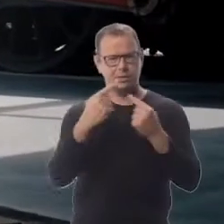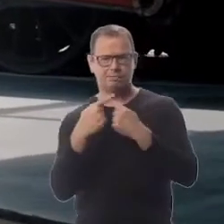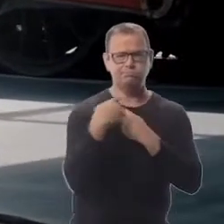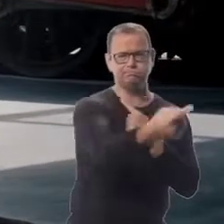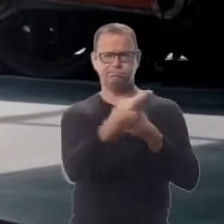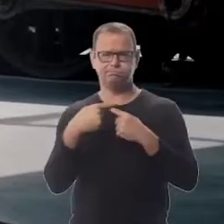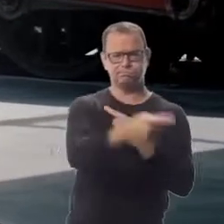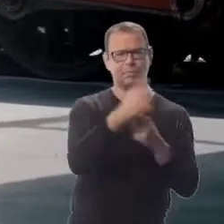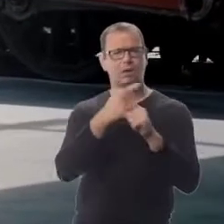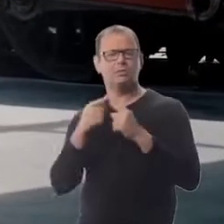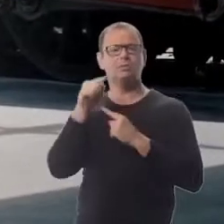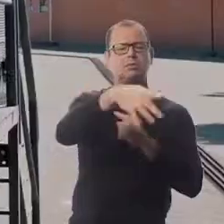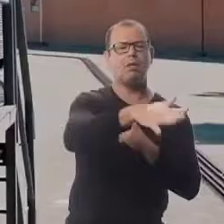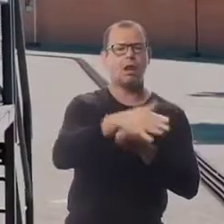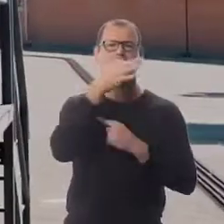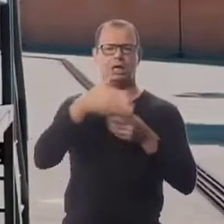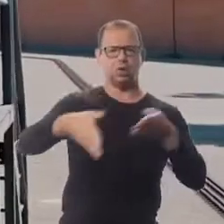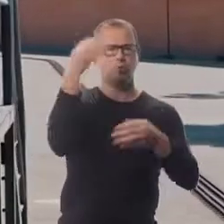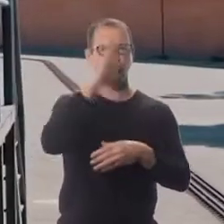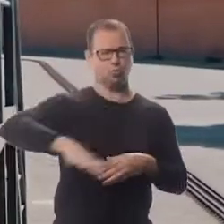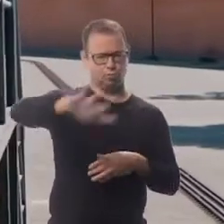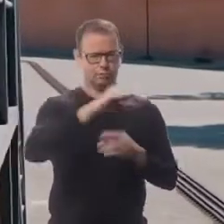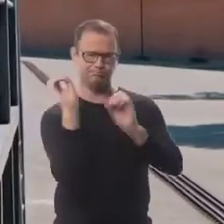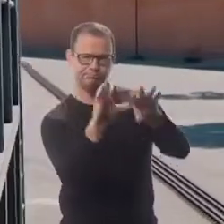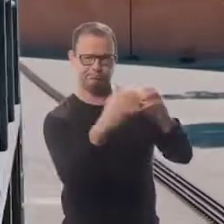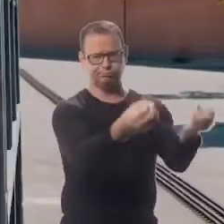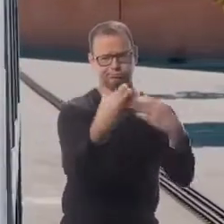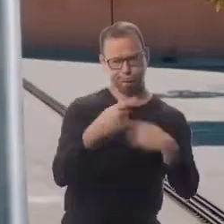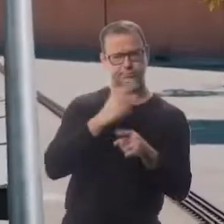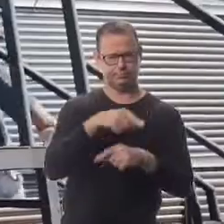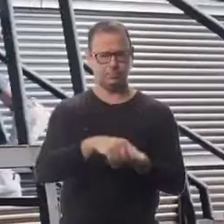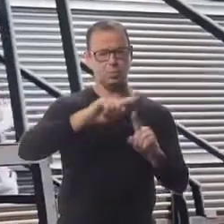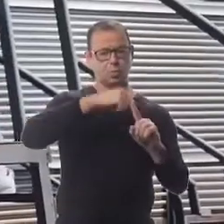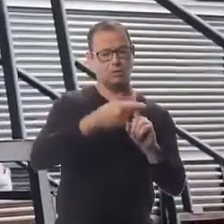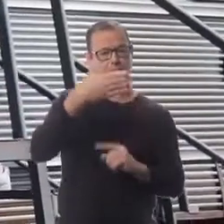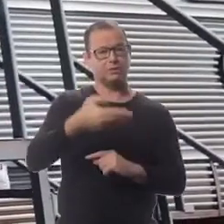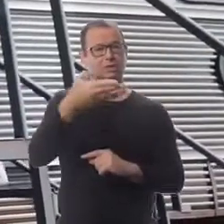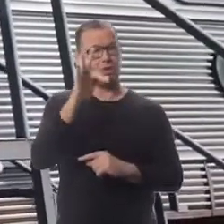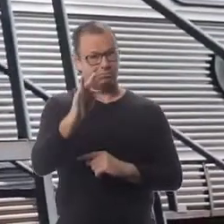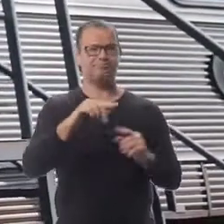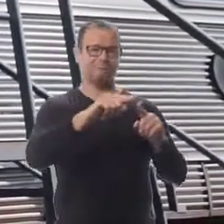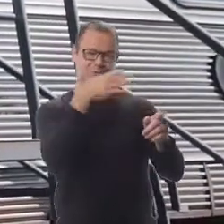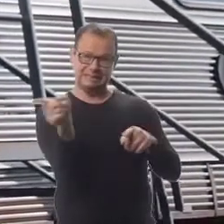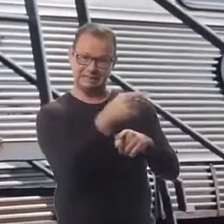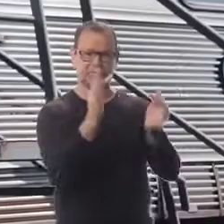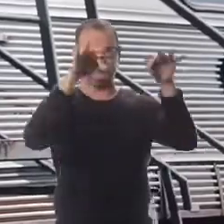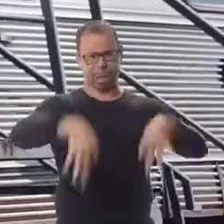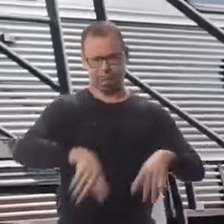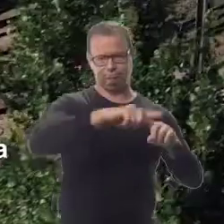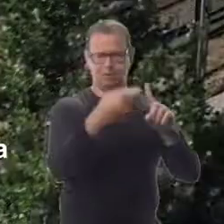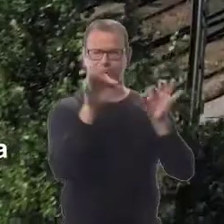Douro, para descarga do carvão nas barcaças. Em 1974, termina o transporte ferroviário e fluvial do